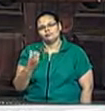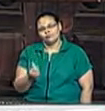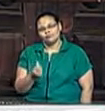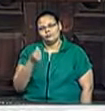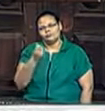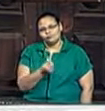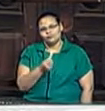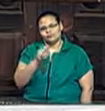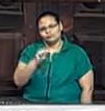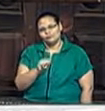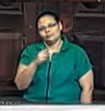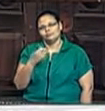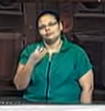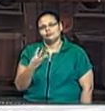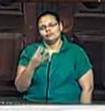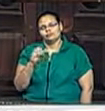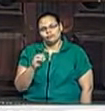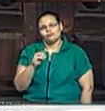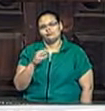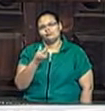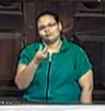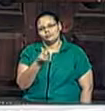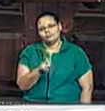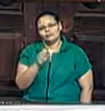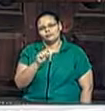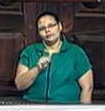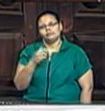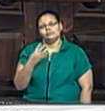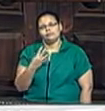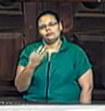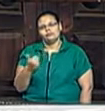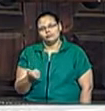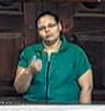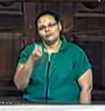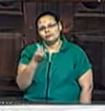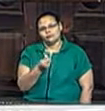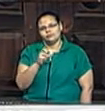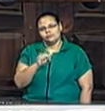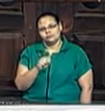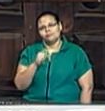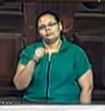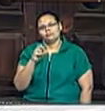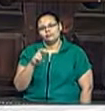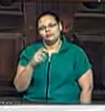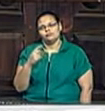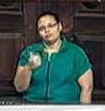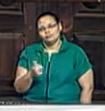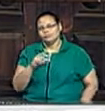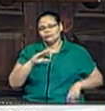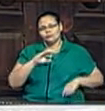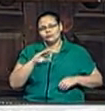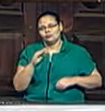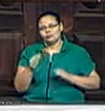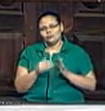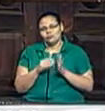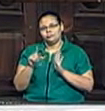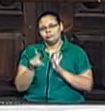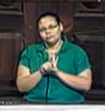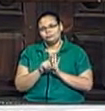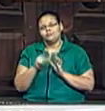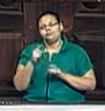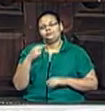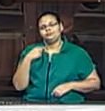6.840, 6.841 e 6.851, todas de julho de 2014. Senhor